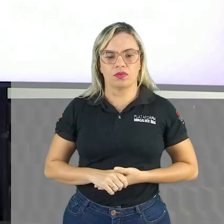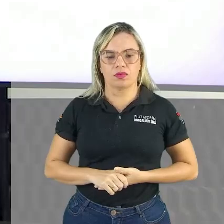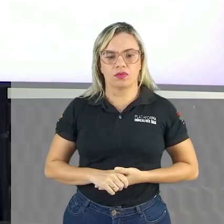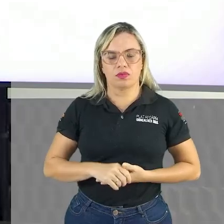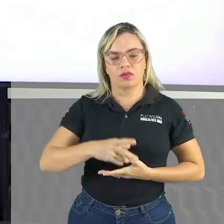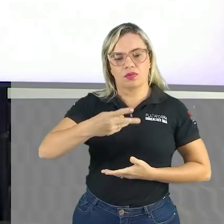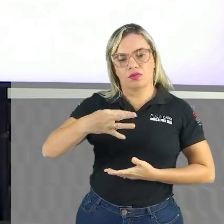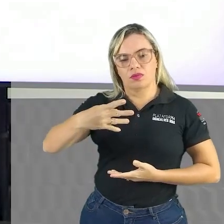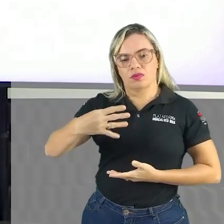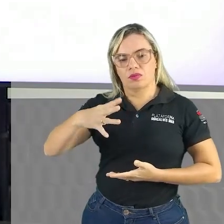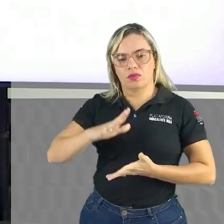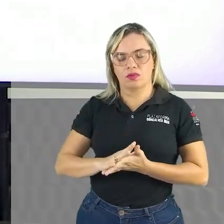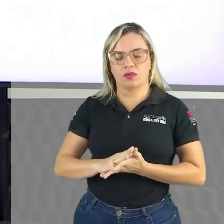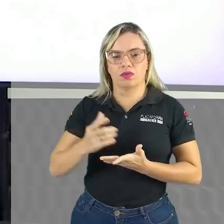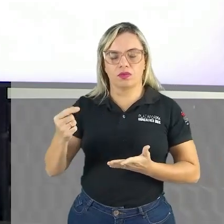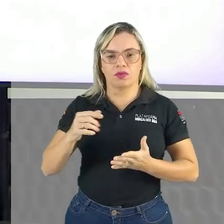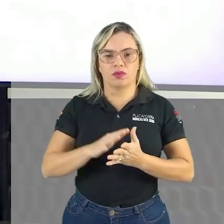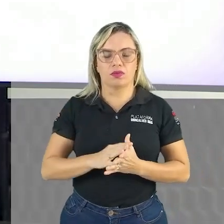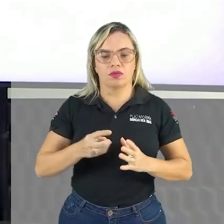A biomassa celulósica